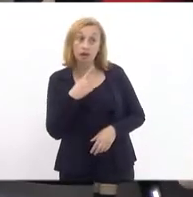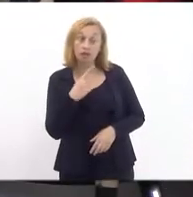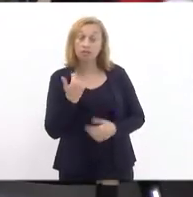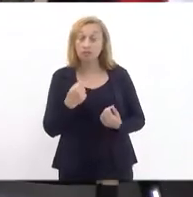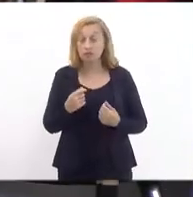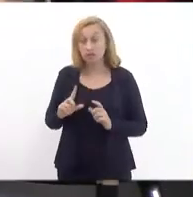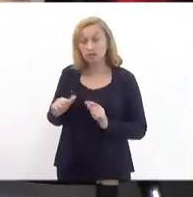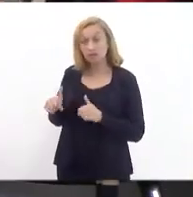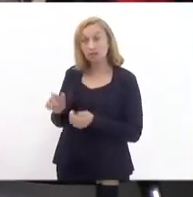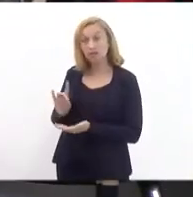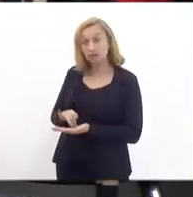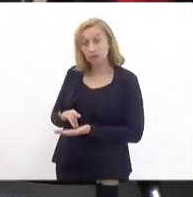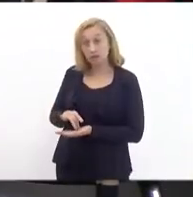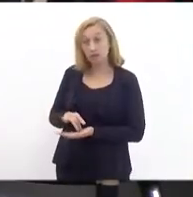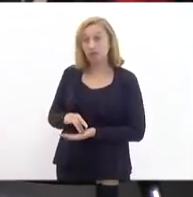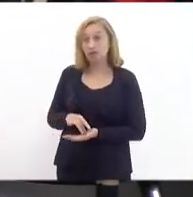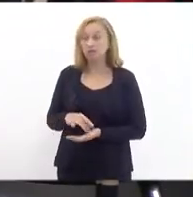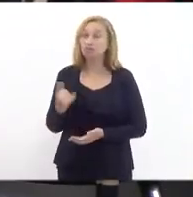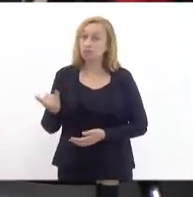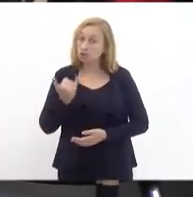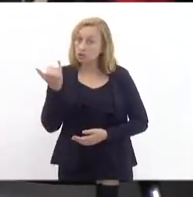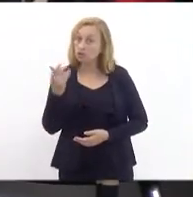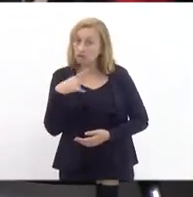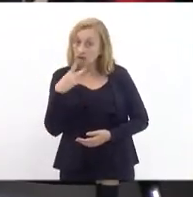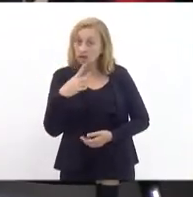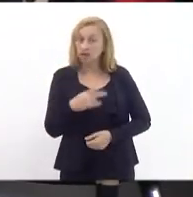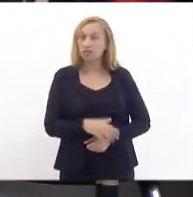generalidades são importantes para a gente dimensionar